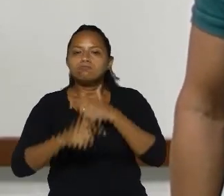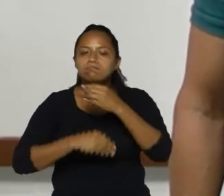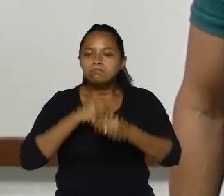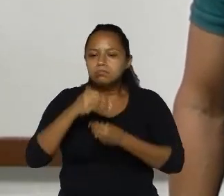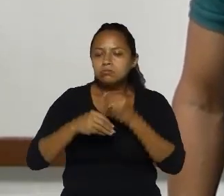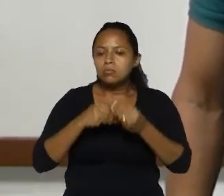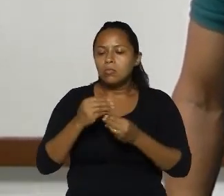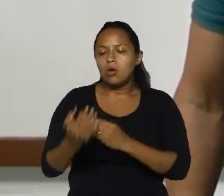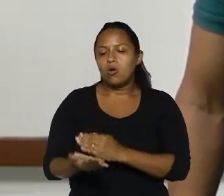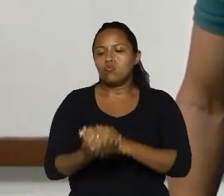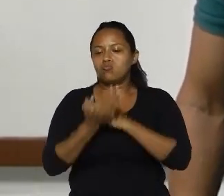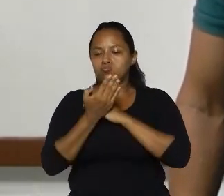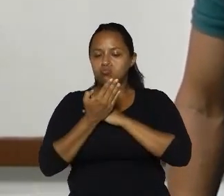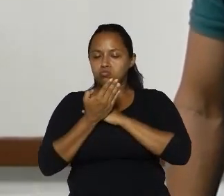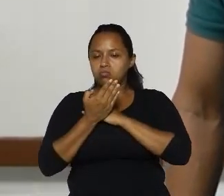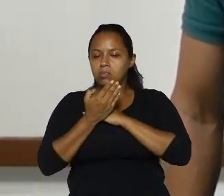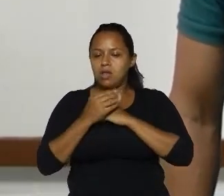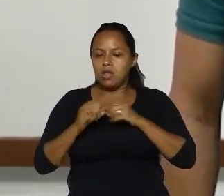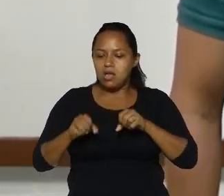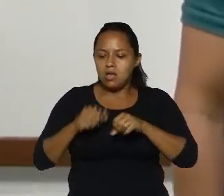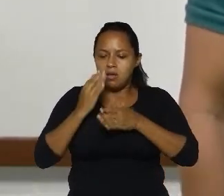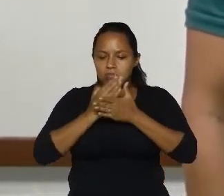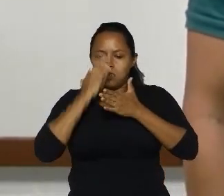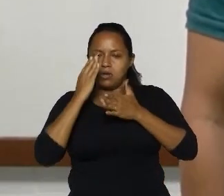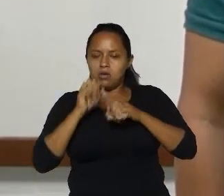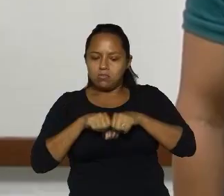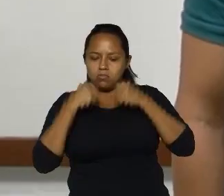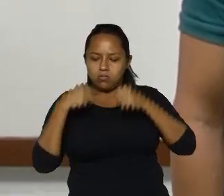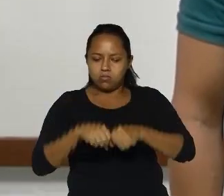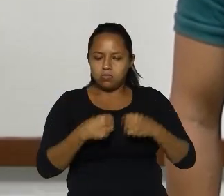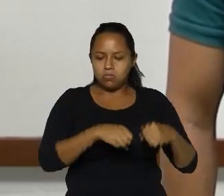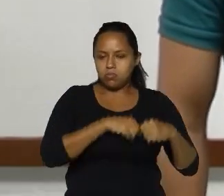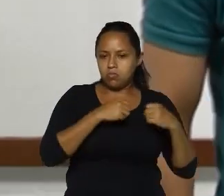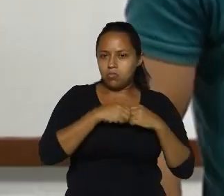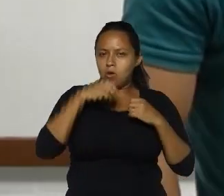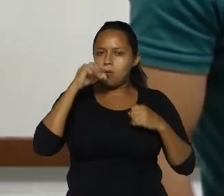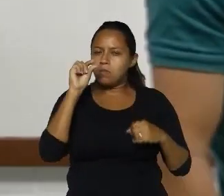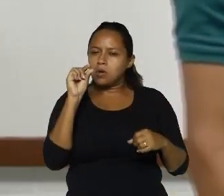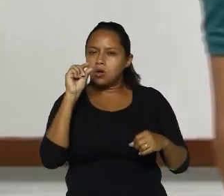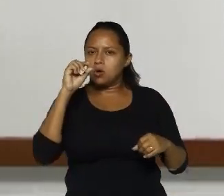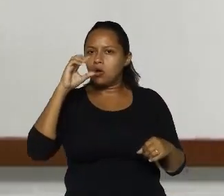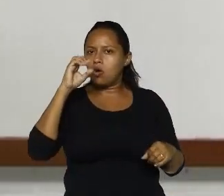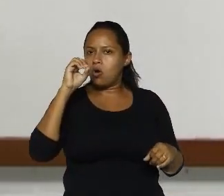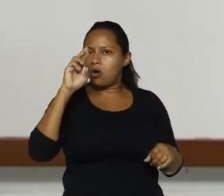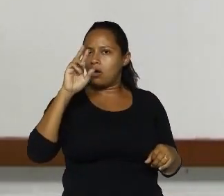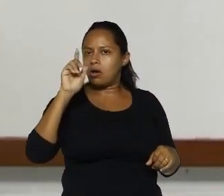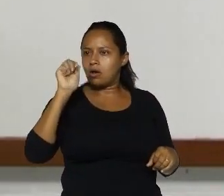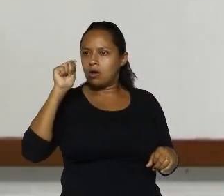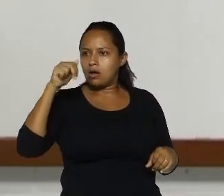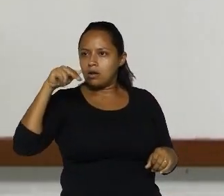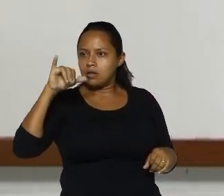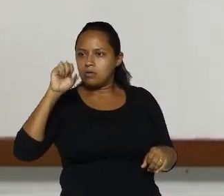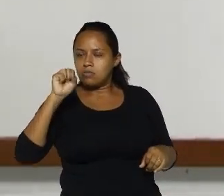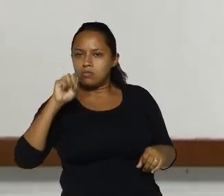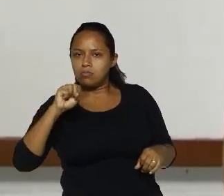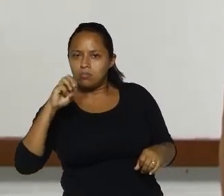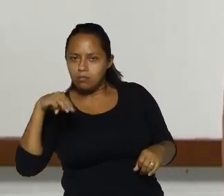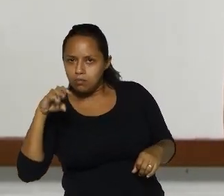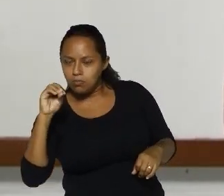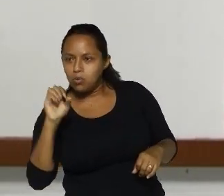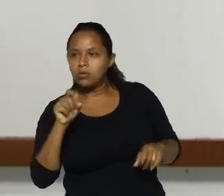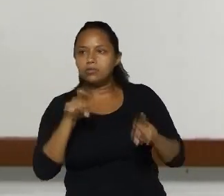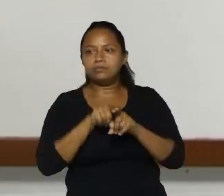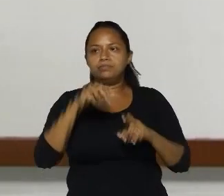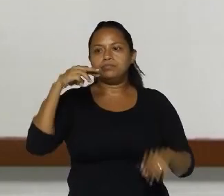de anticorpos para a destruição daqueles micro-organismos. E a última célula, nós temos o